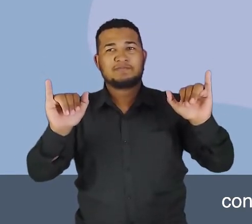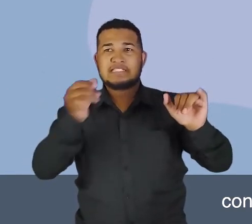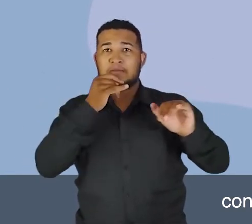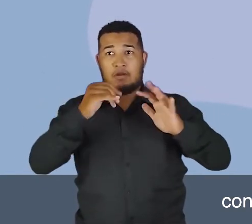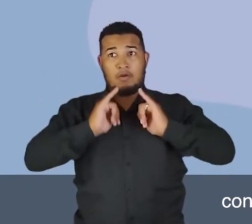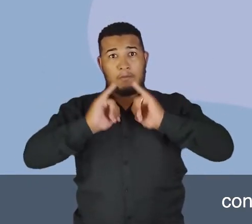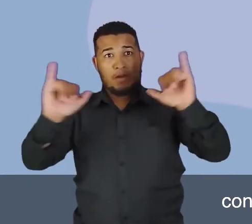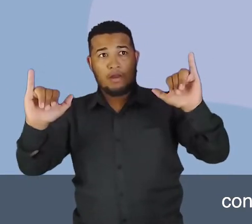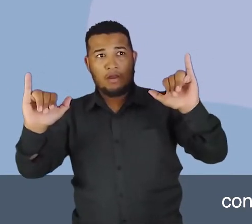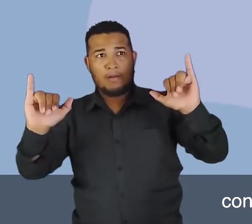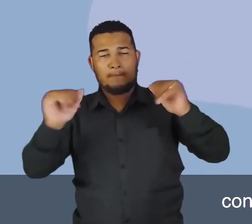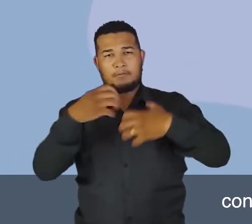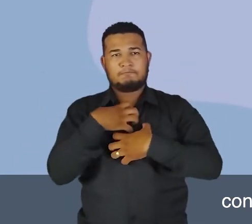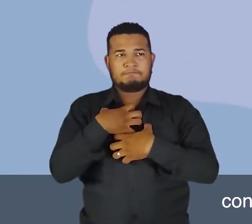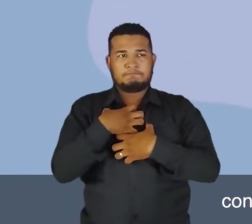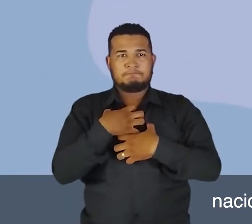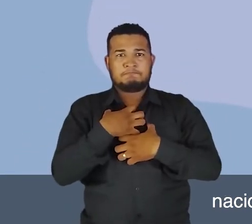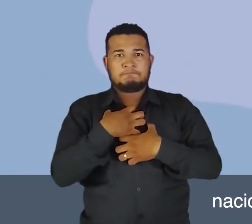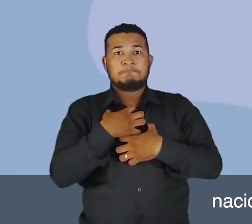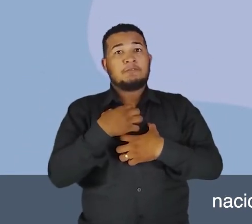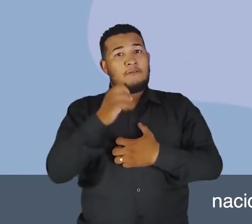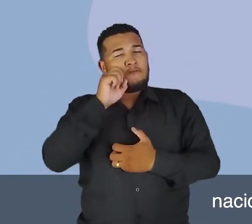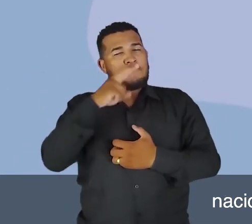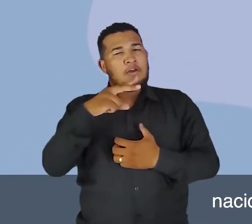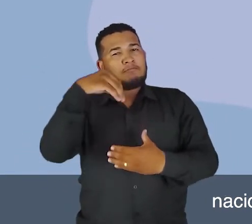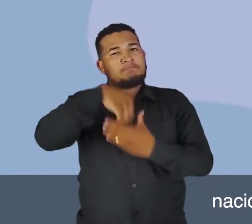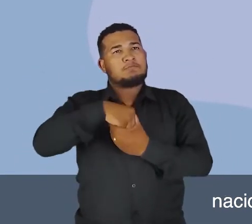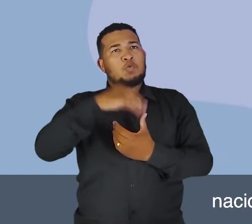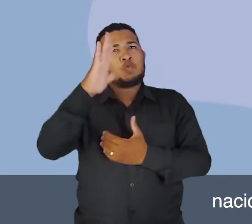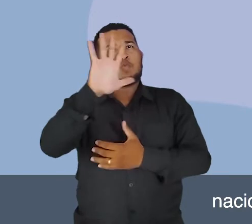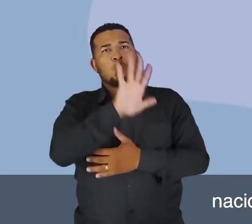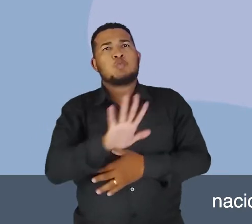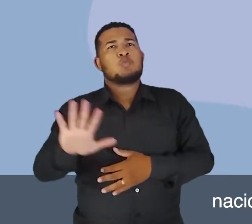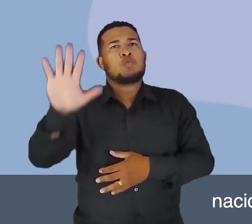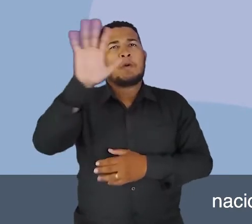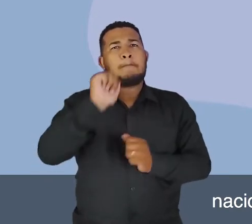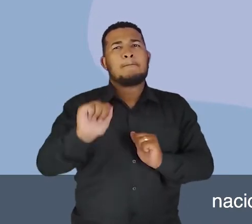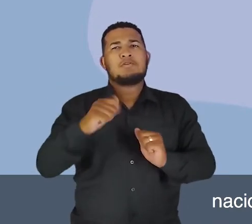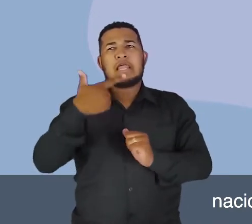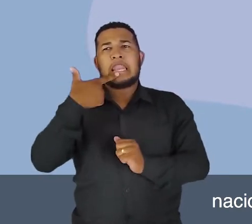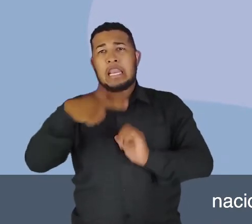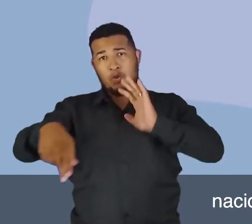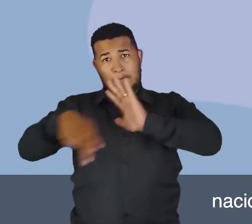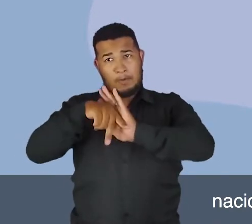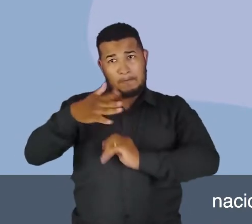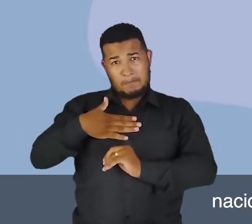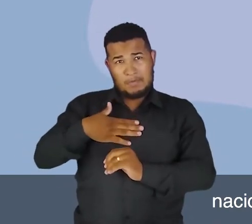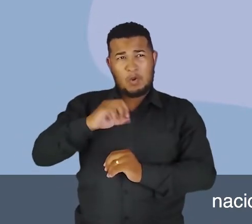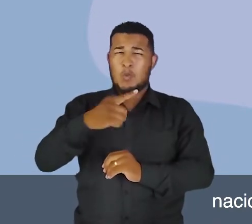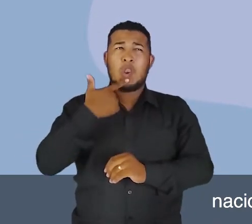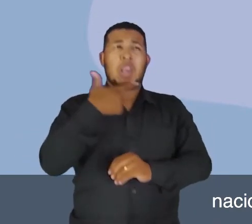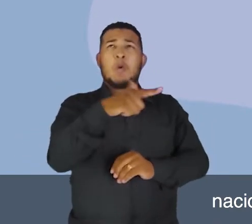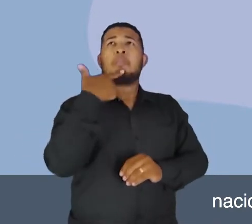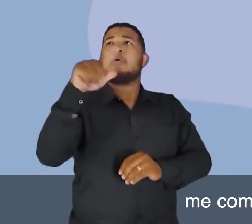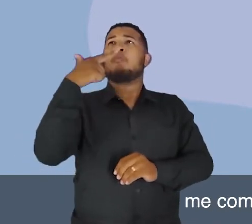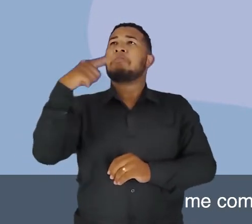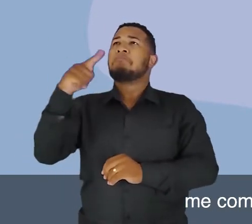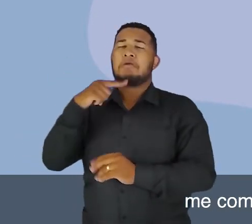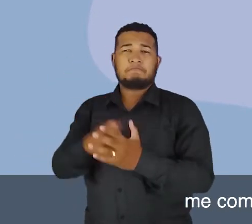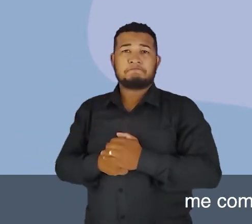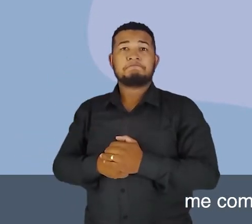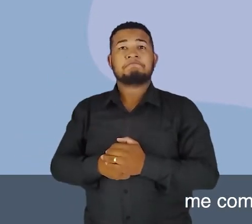ora bizarro. Em língua nacional ou em qualquer língua, qualquer principalmente. E nisto